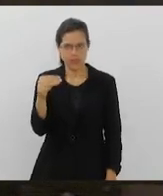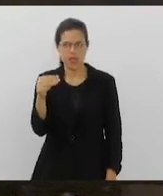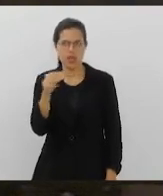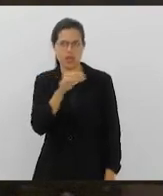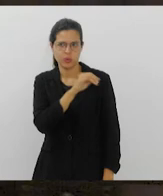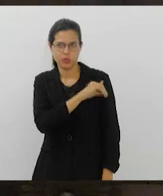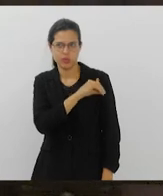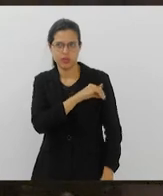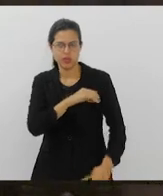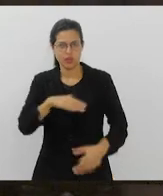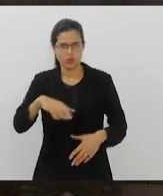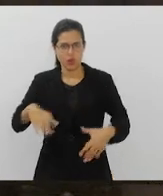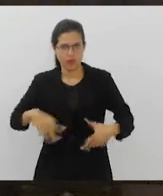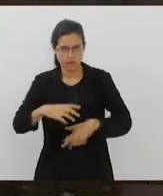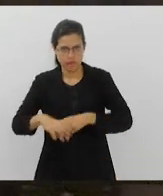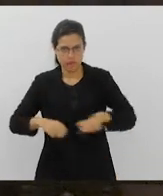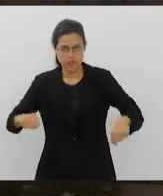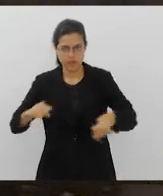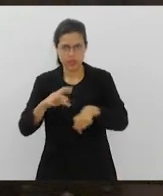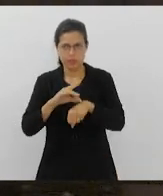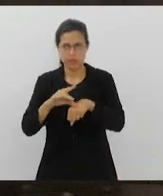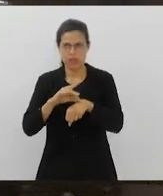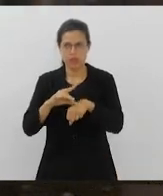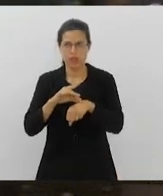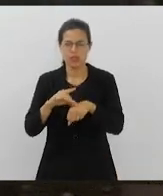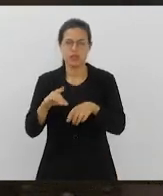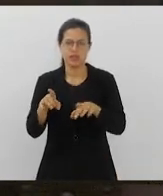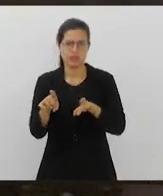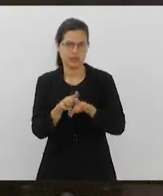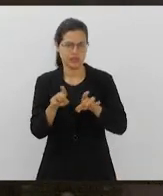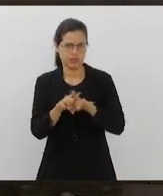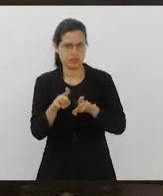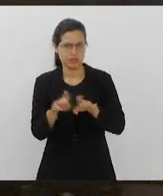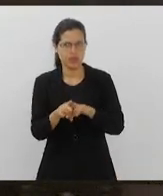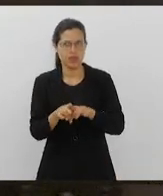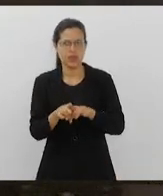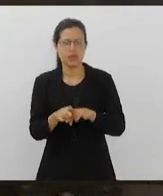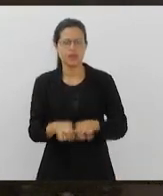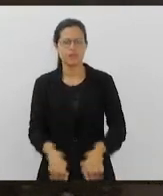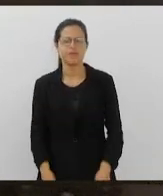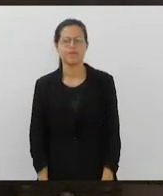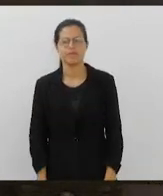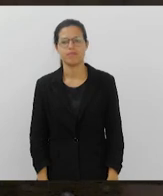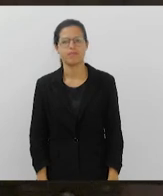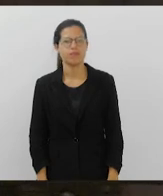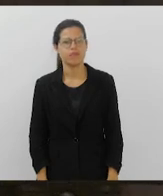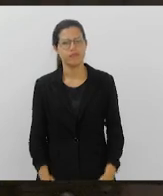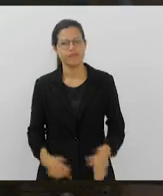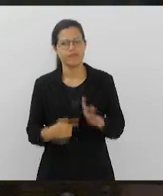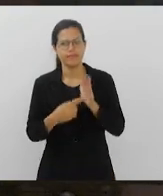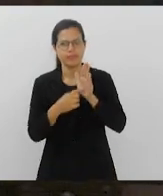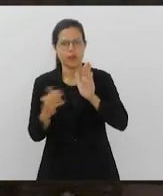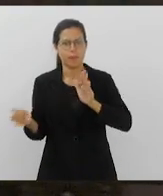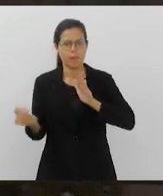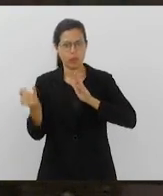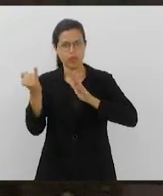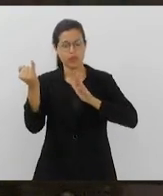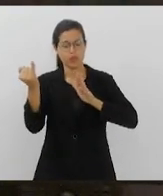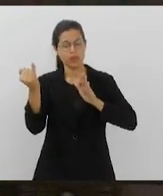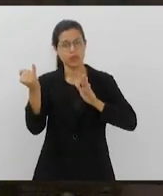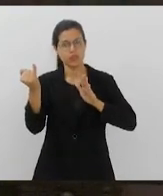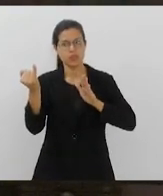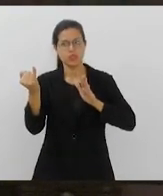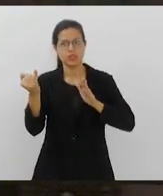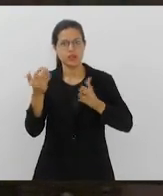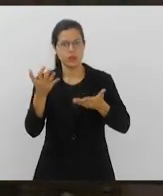comigo, aluno do mestre Carlos Henrique também. Fica aqui a importância e a dimensão, e é isso que eu